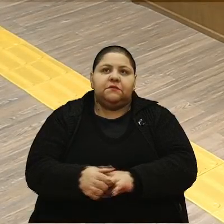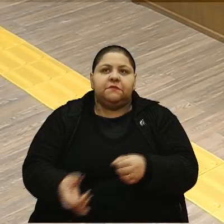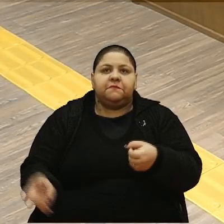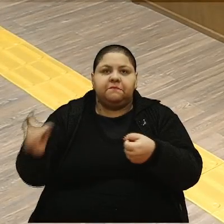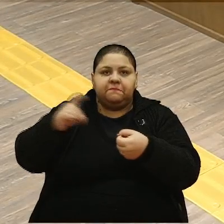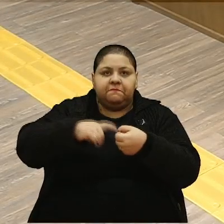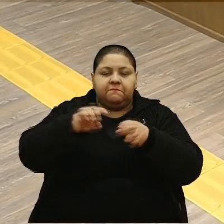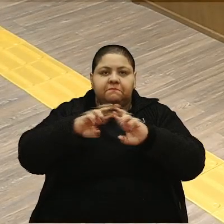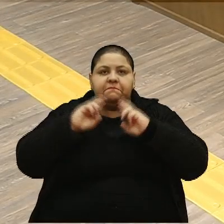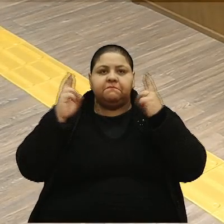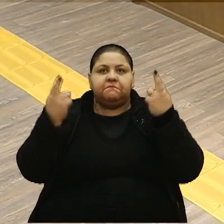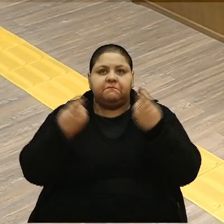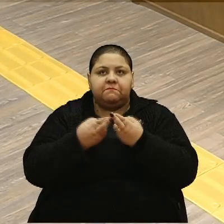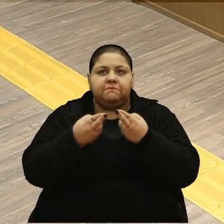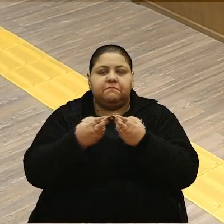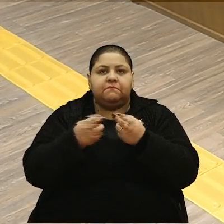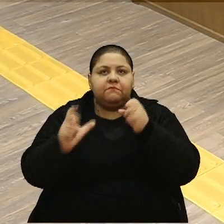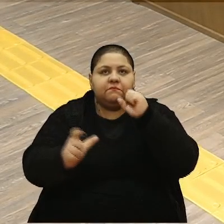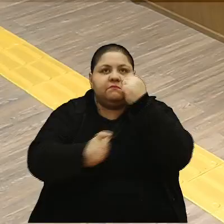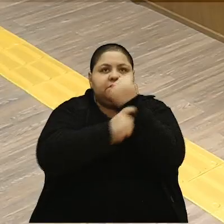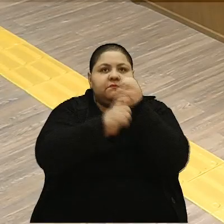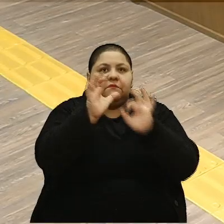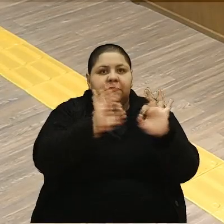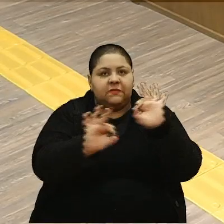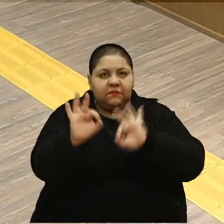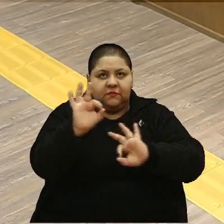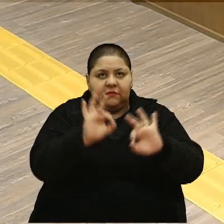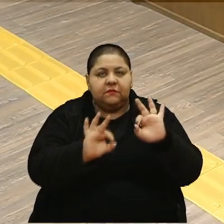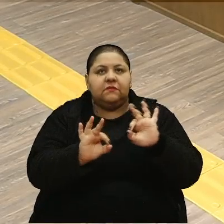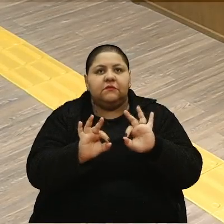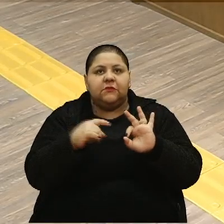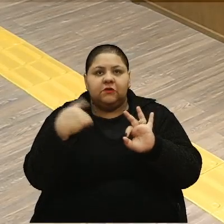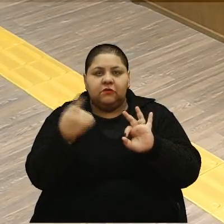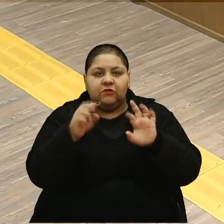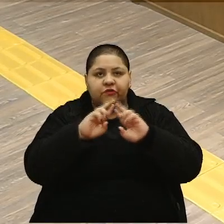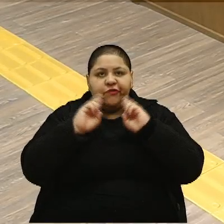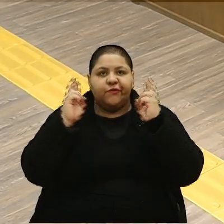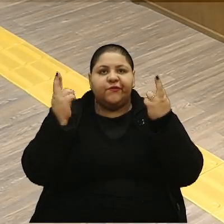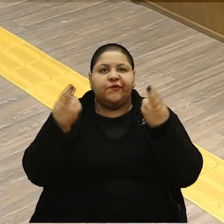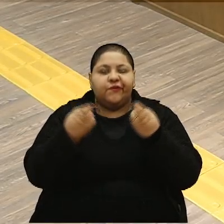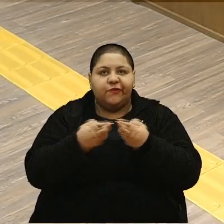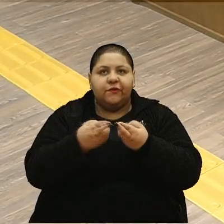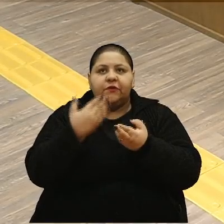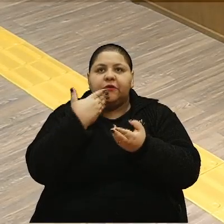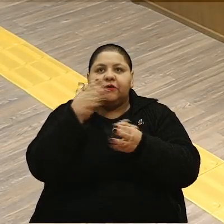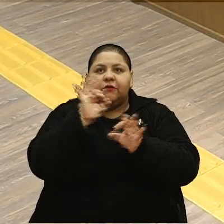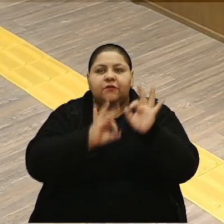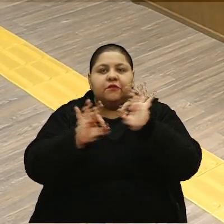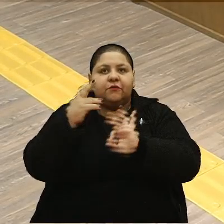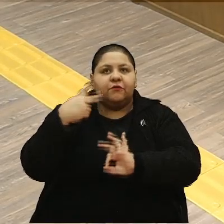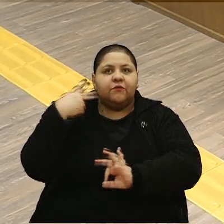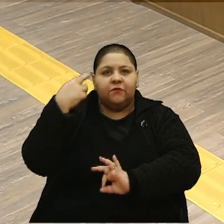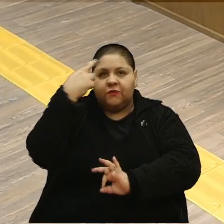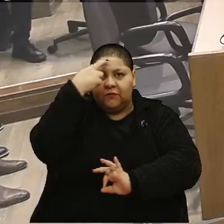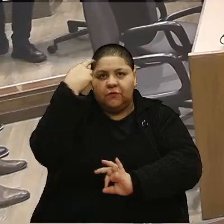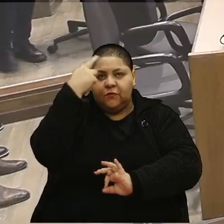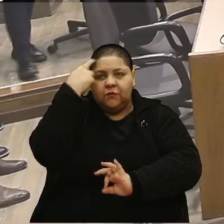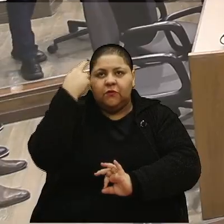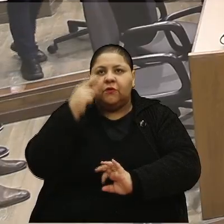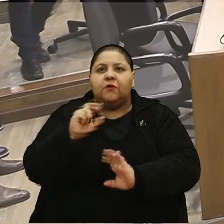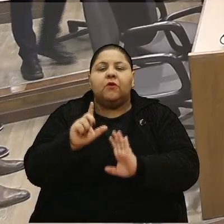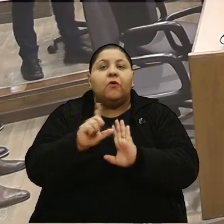Retomando a sessão, garantindo ordem na nossa sessão. Questão de ordem, vereador Rafael. Qual artigo?